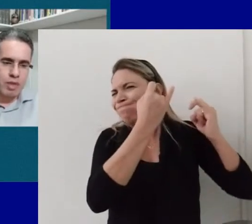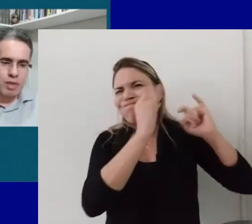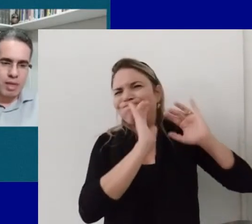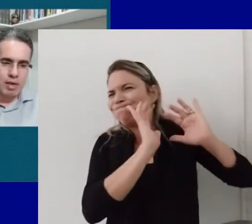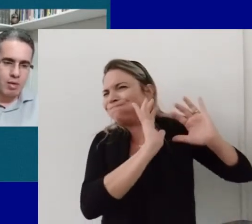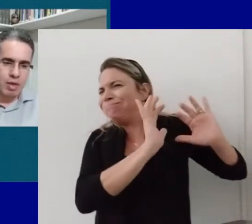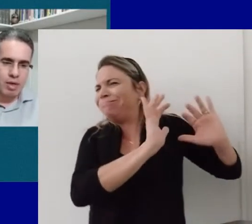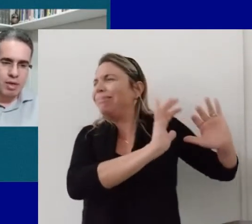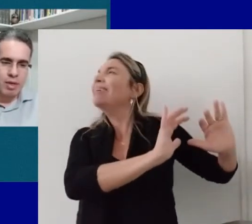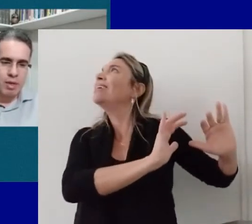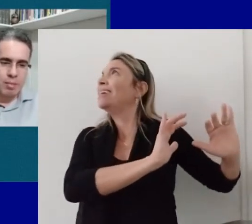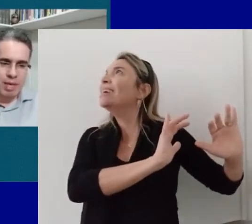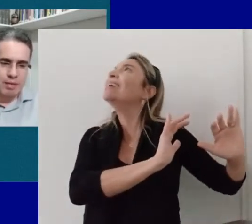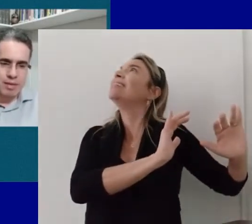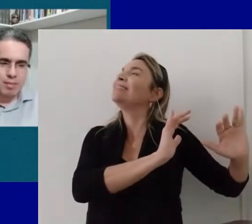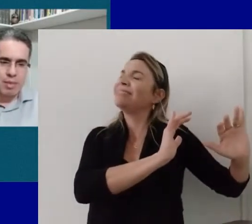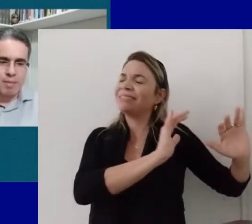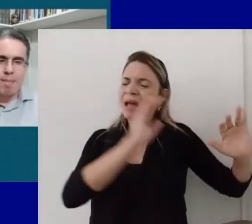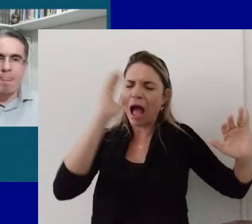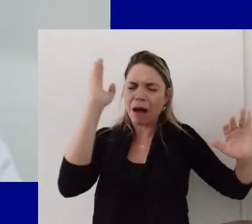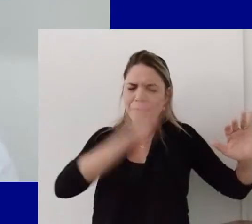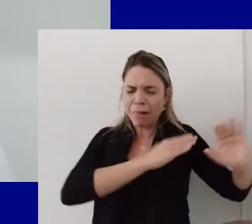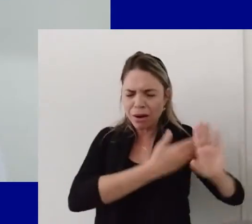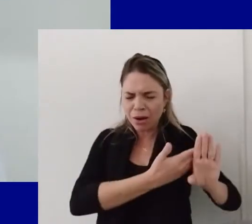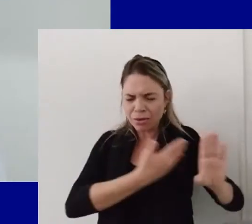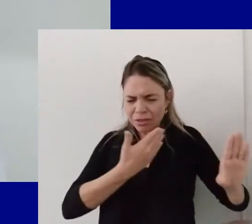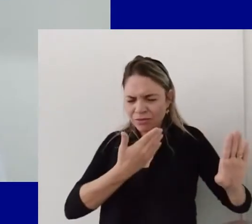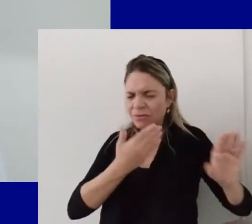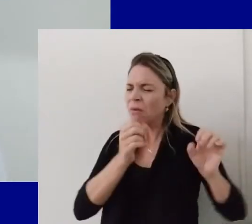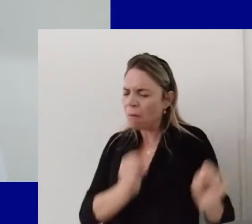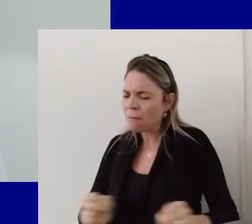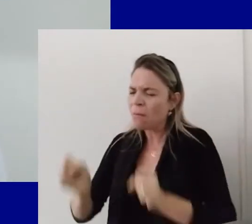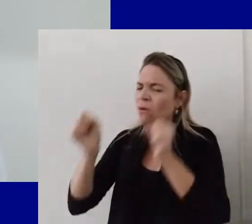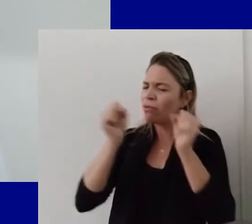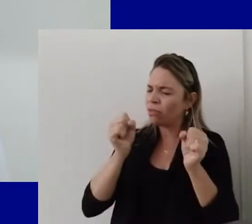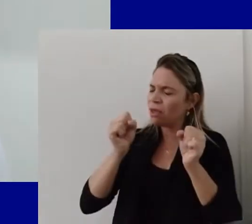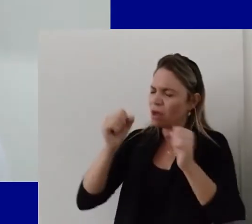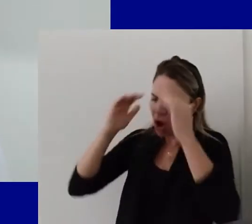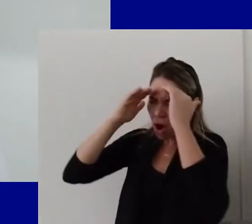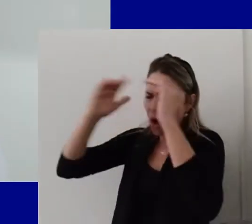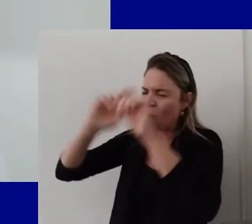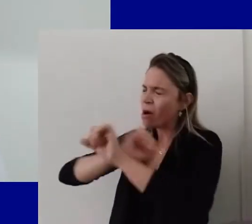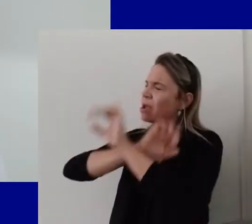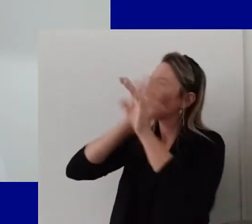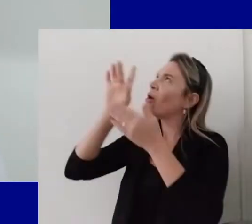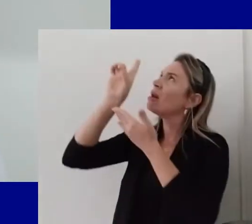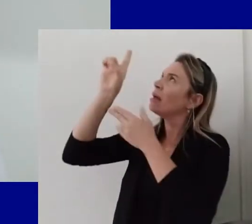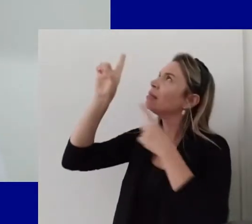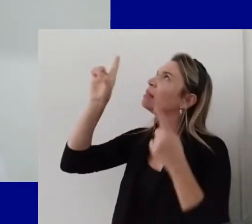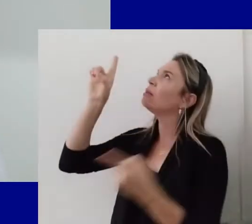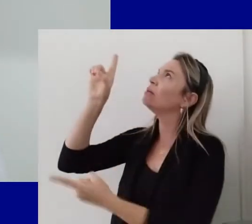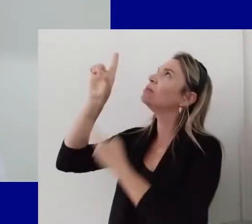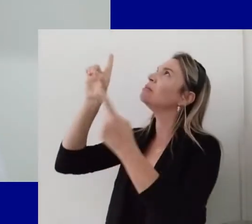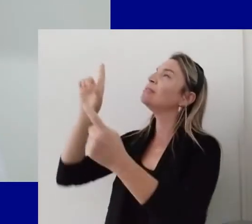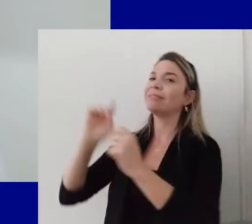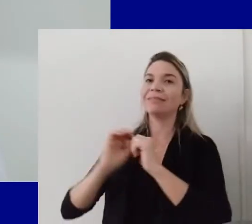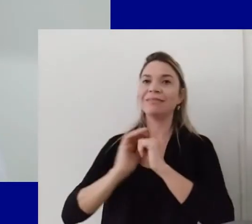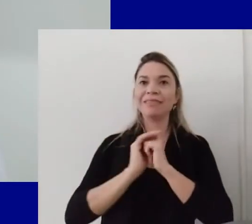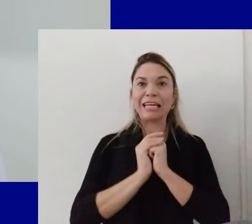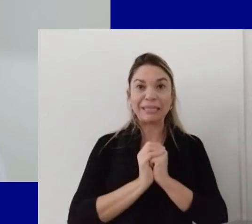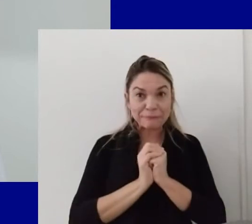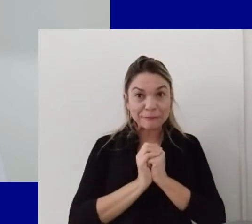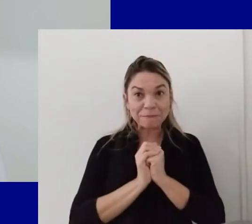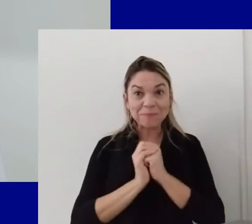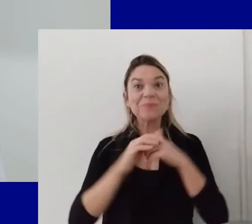o poder e a glória para sempre. Amém. Nesta oração modelo nós aprendemos que a atitude